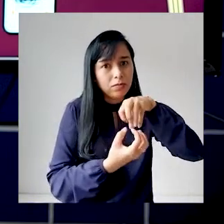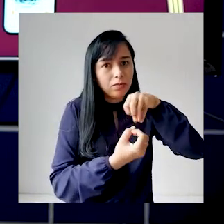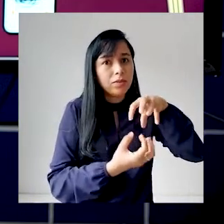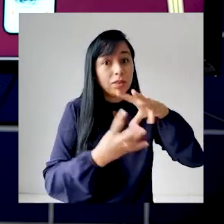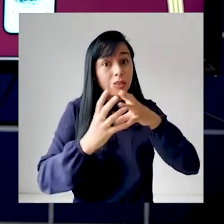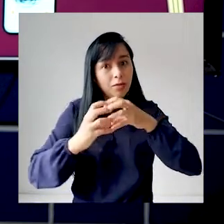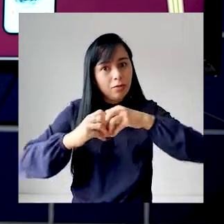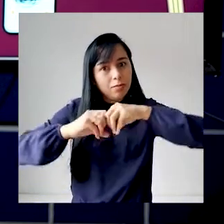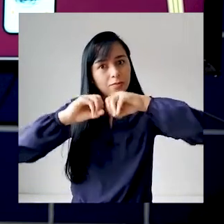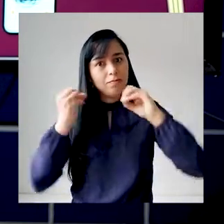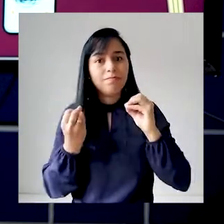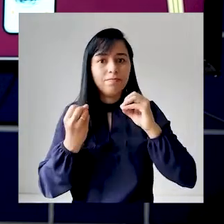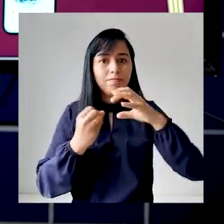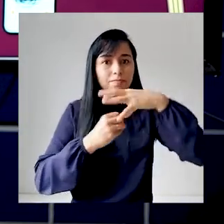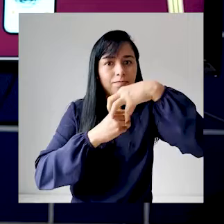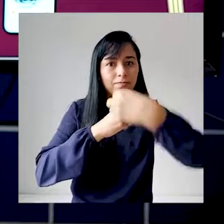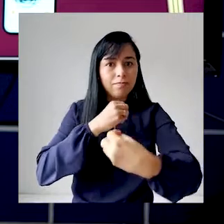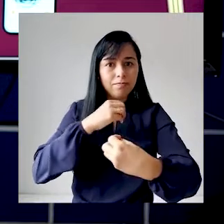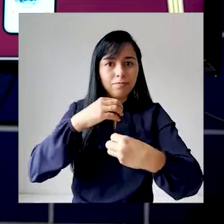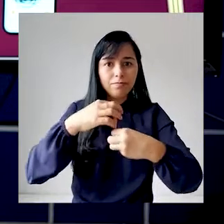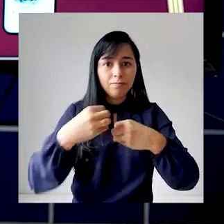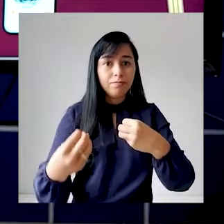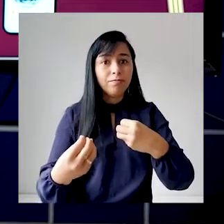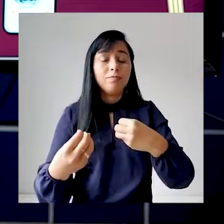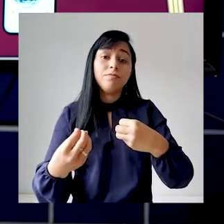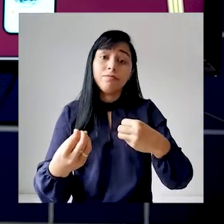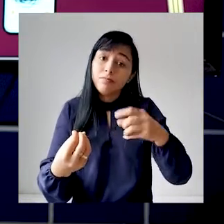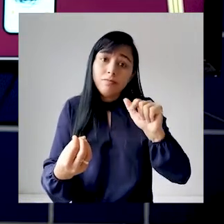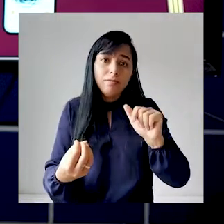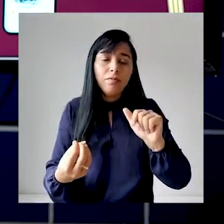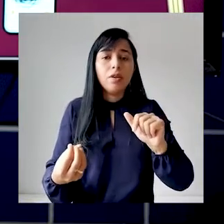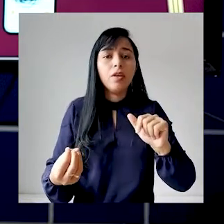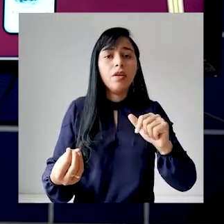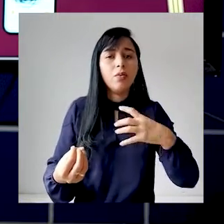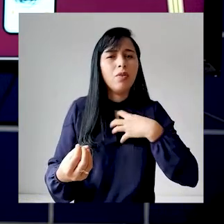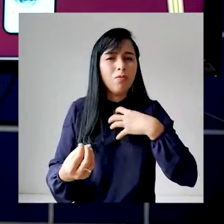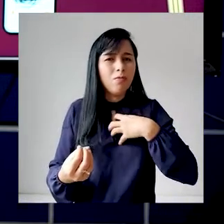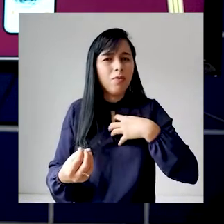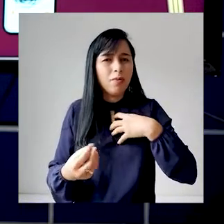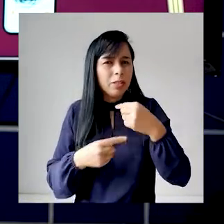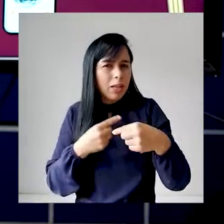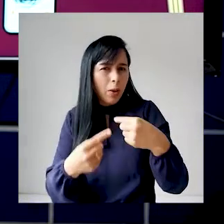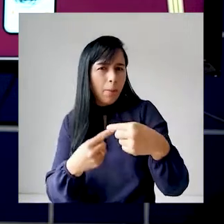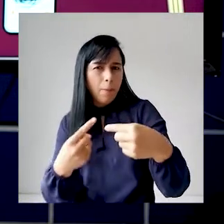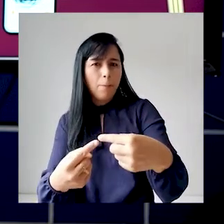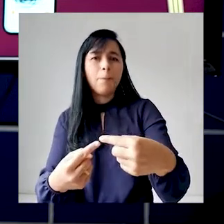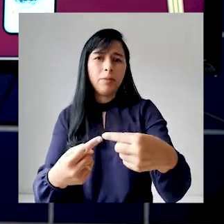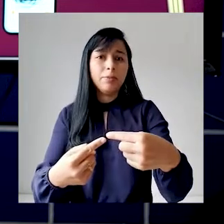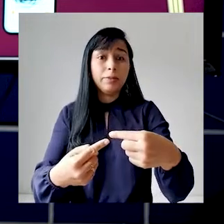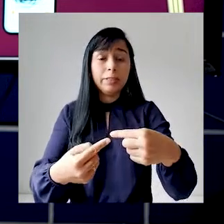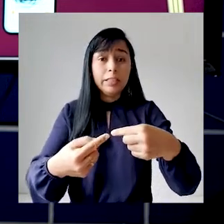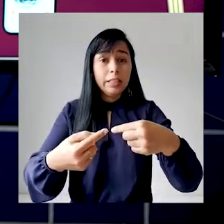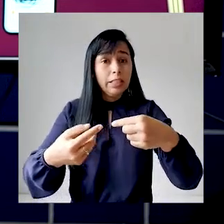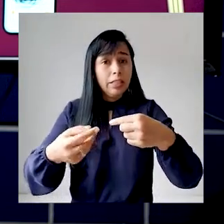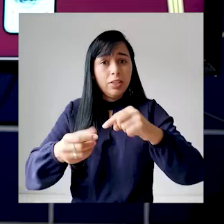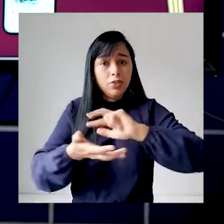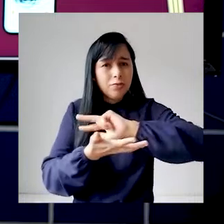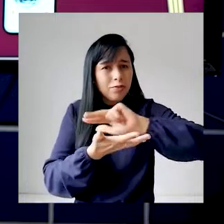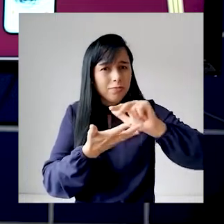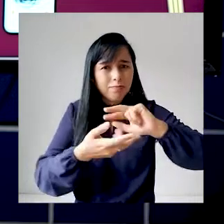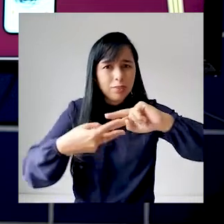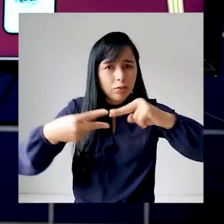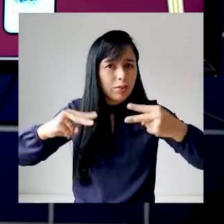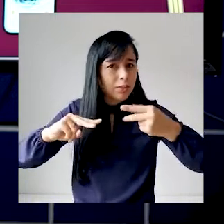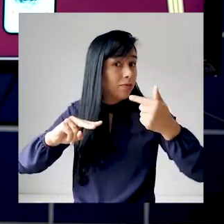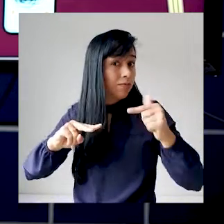a reprodução assexuada, apesar de não gerar variabilidade genética, ou